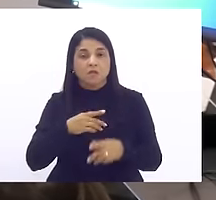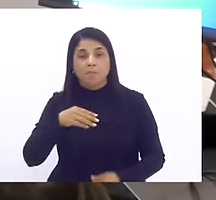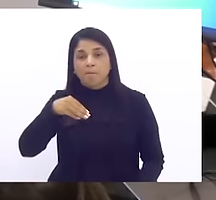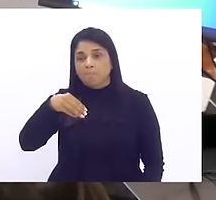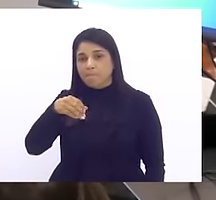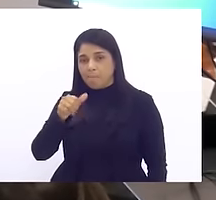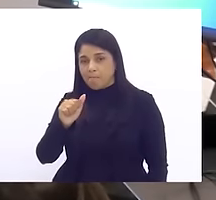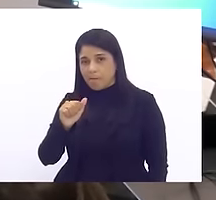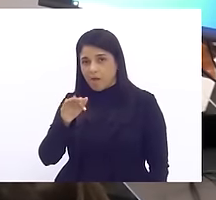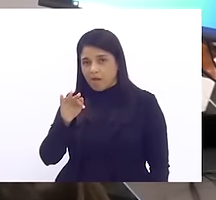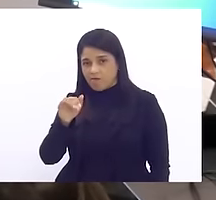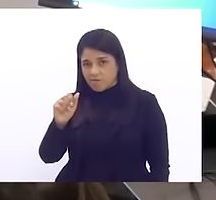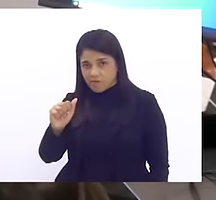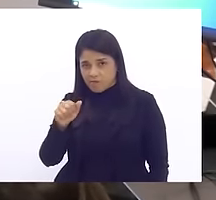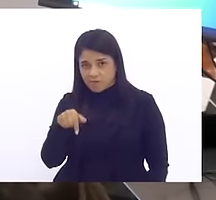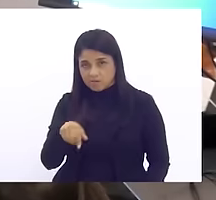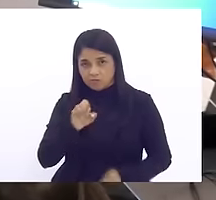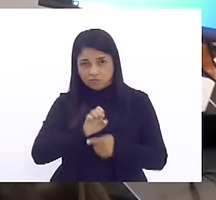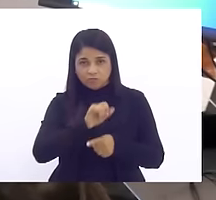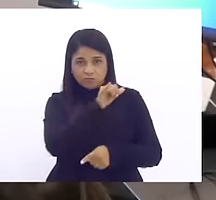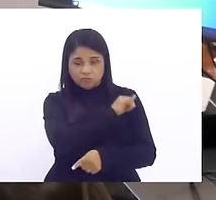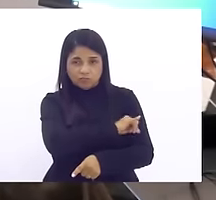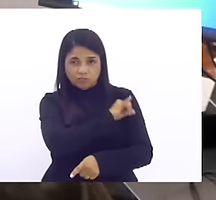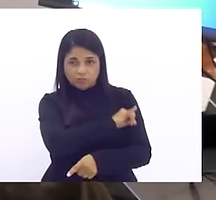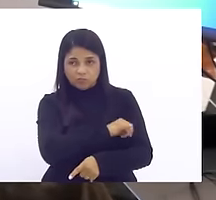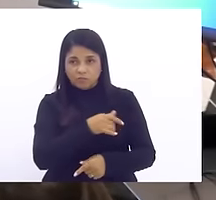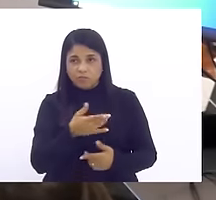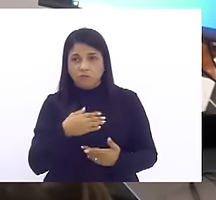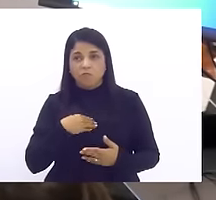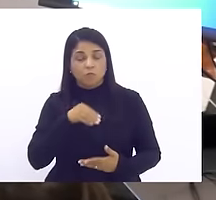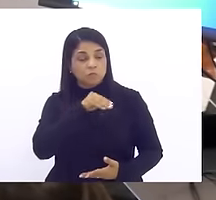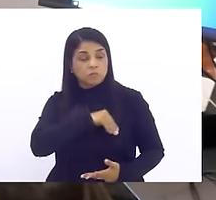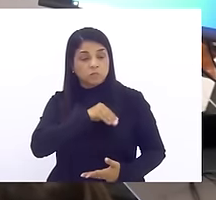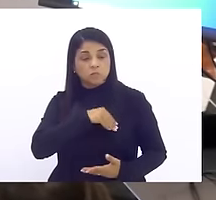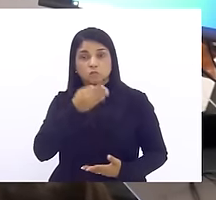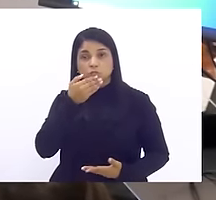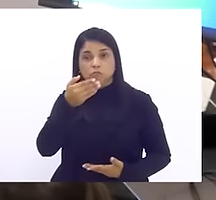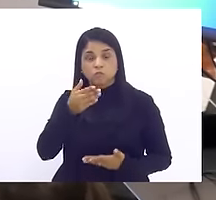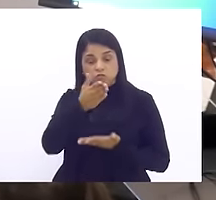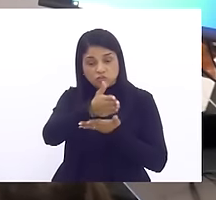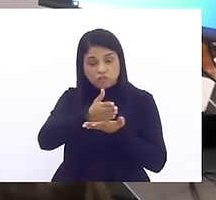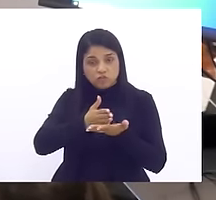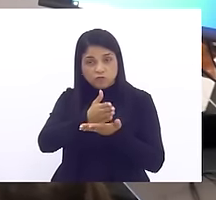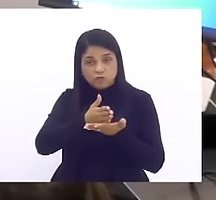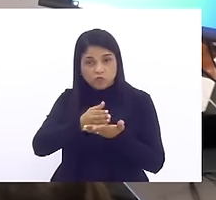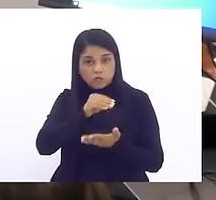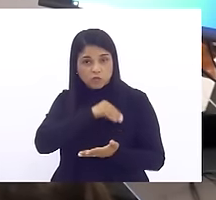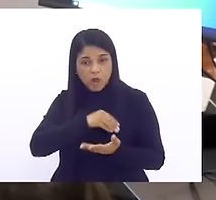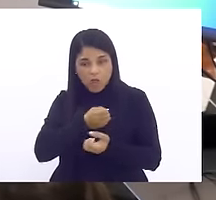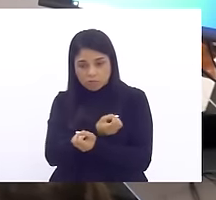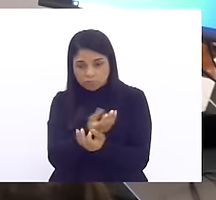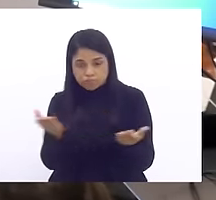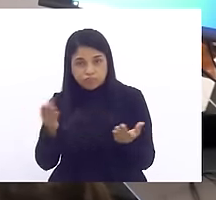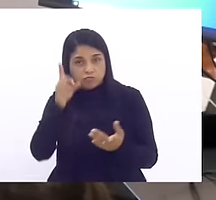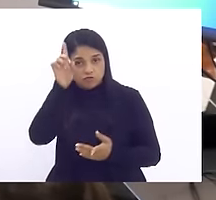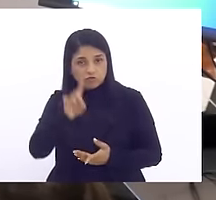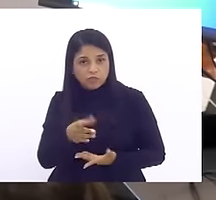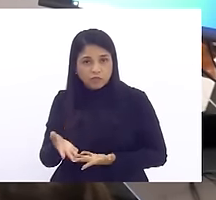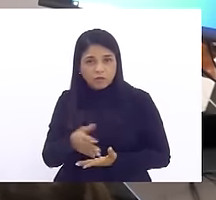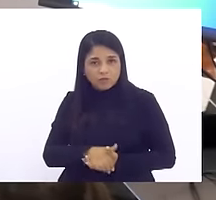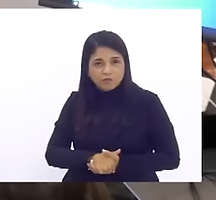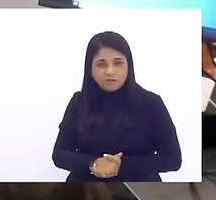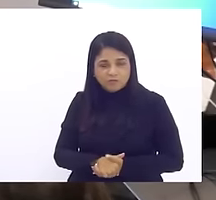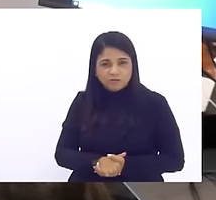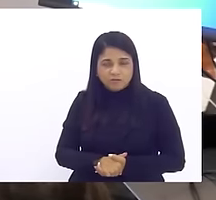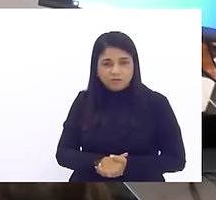no Rio de Janeiro eu vou solicitar o salário do presidente e vou dividir todos os diretores e aí